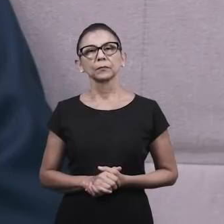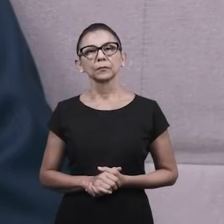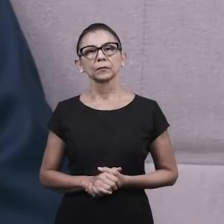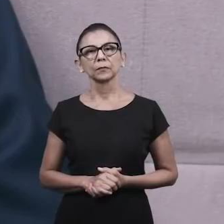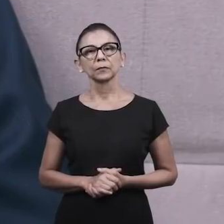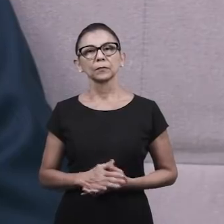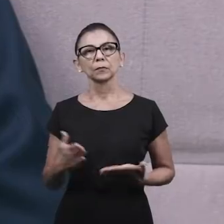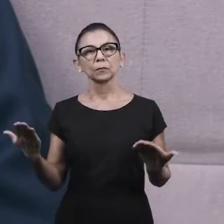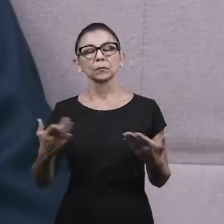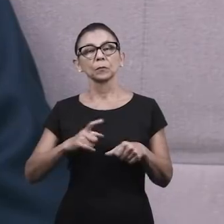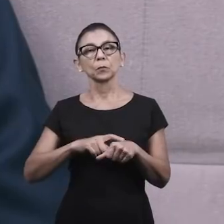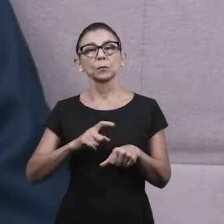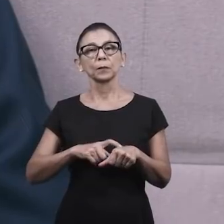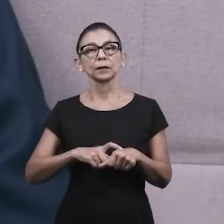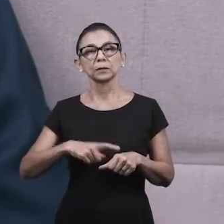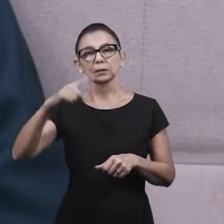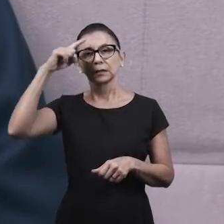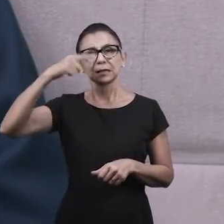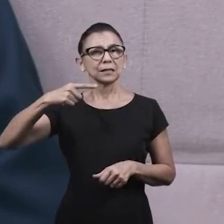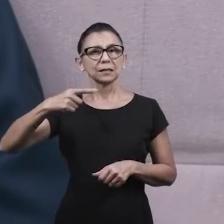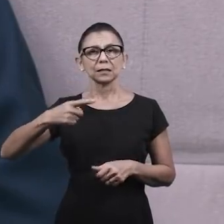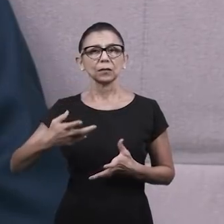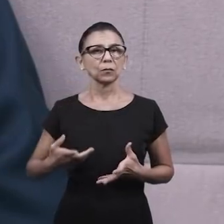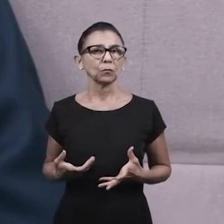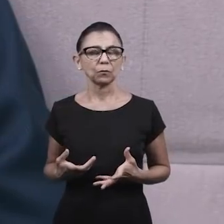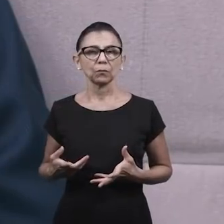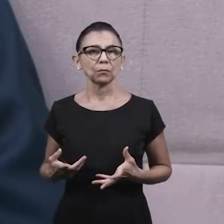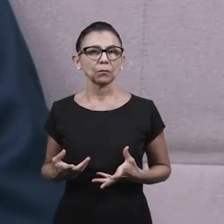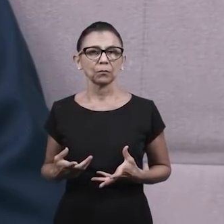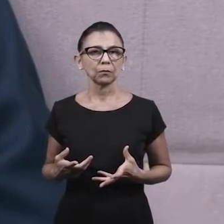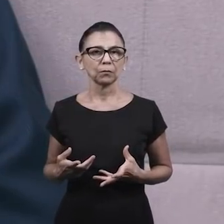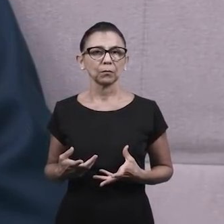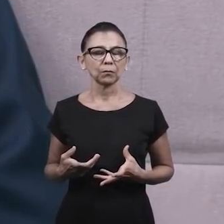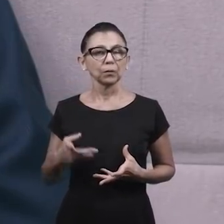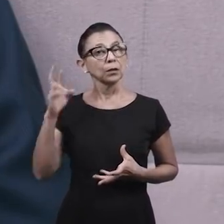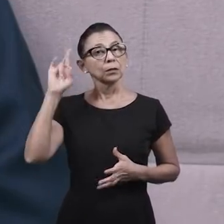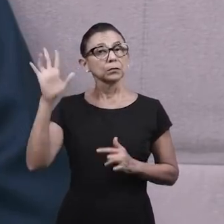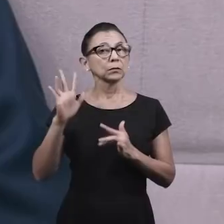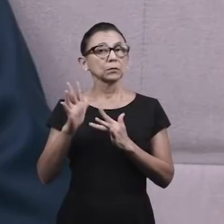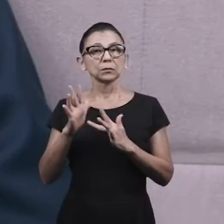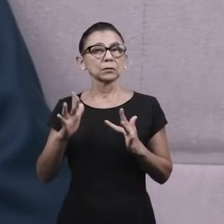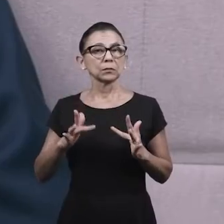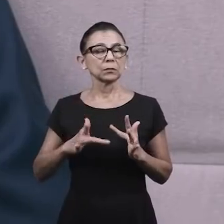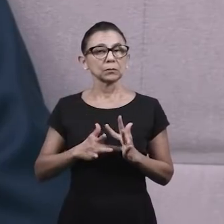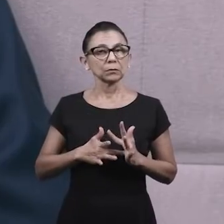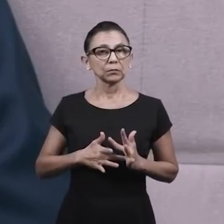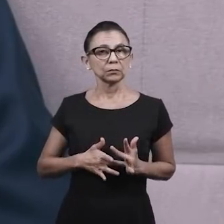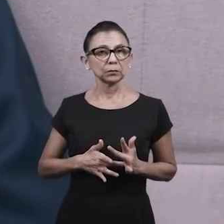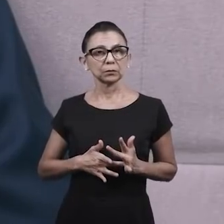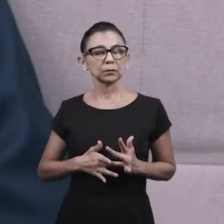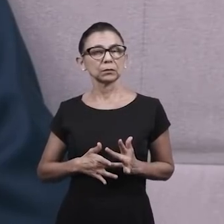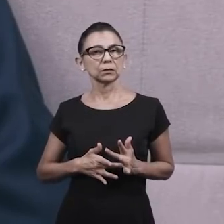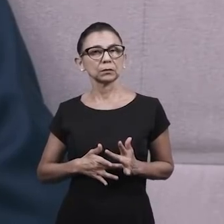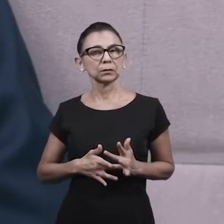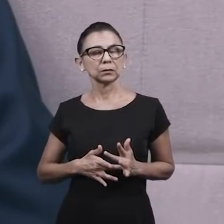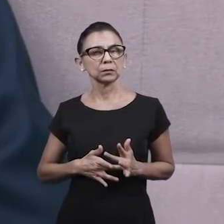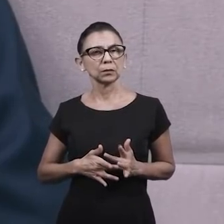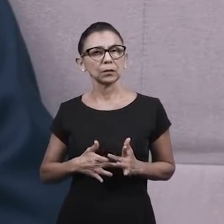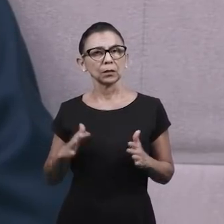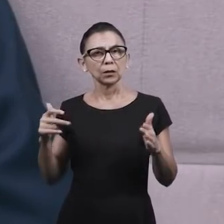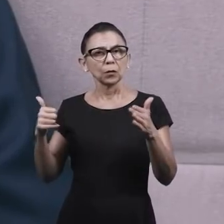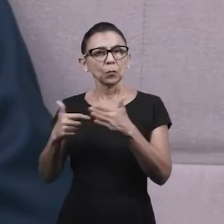sobre a revelação, sobre a salvação, sobre aquilo que está disponível, que está ofertado a todos aqueles que nos